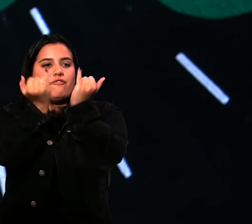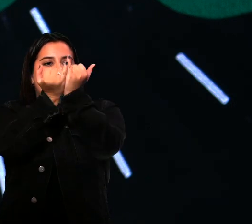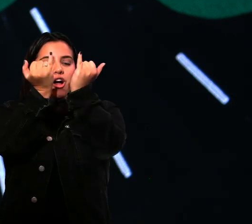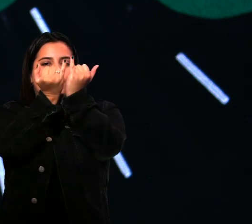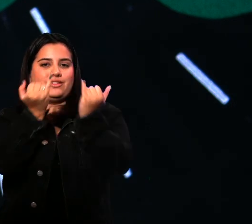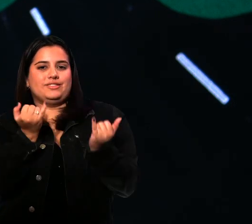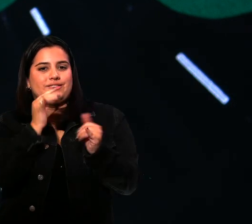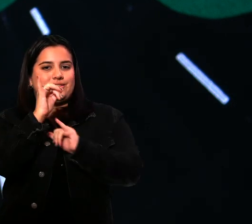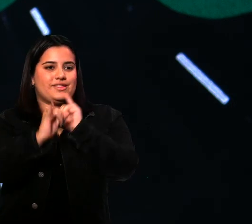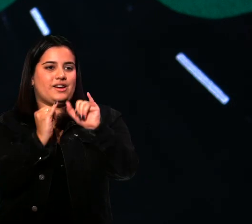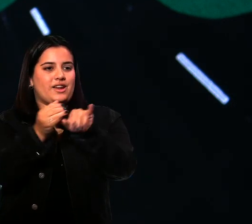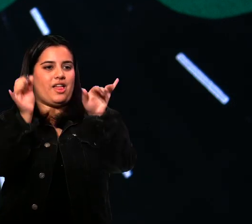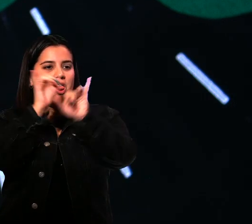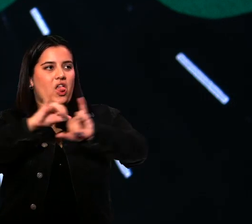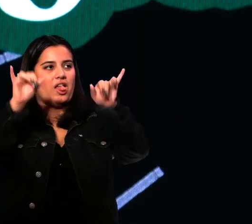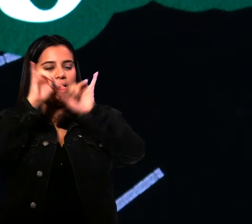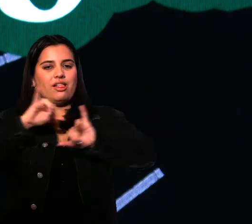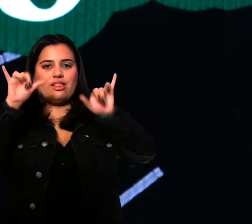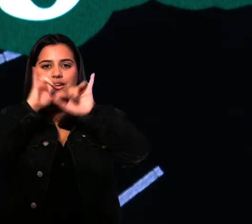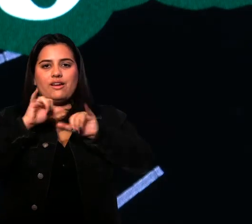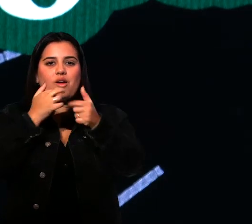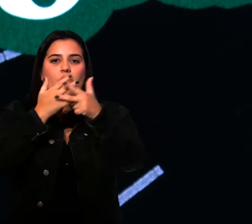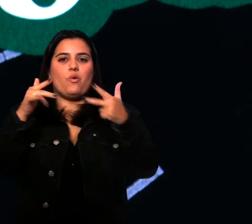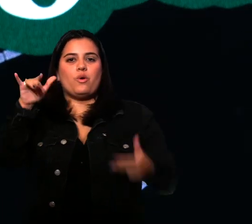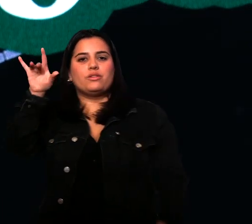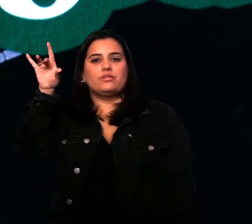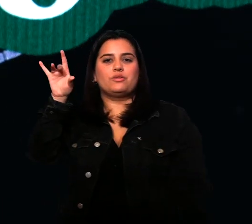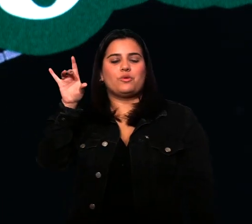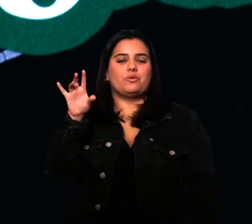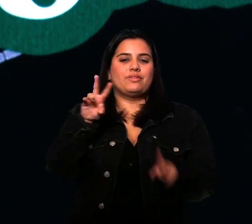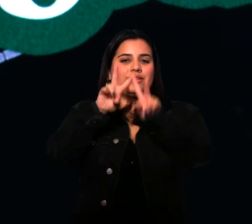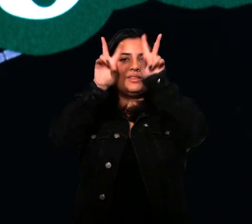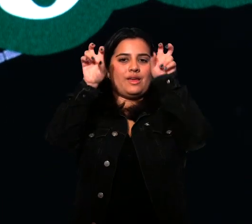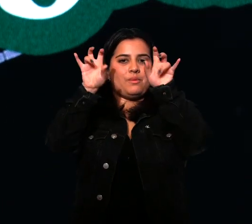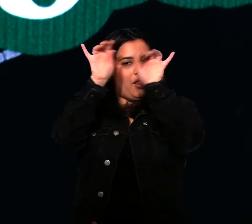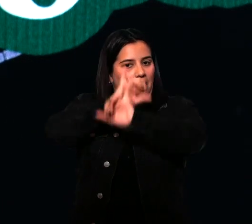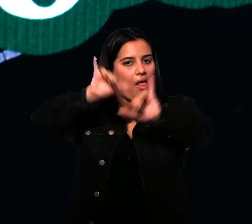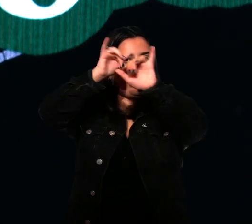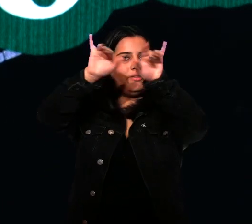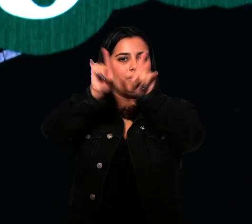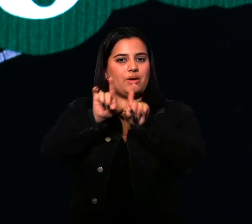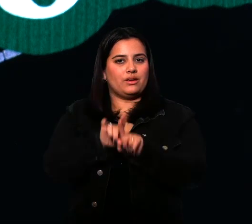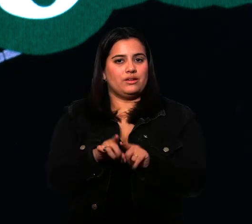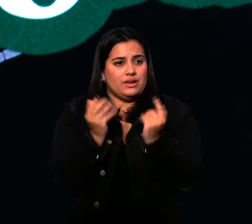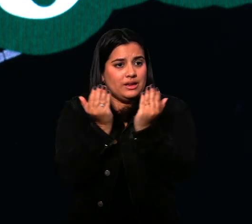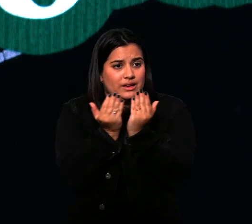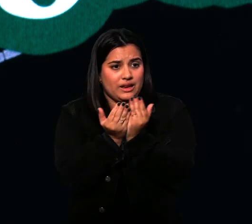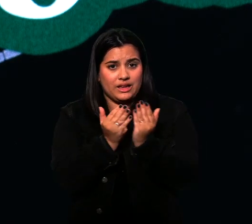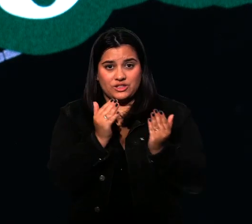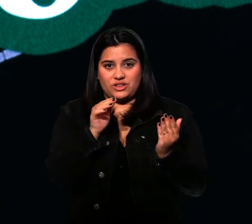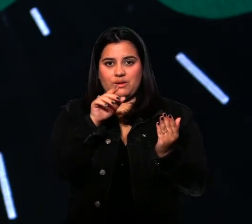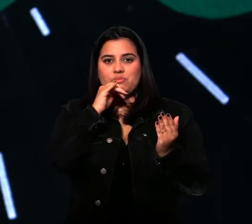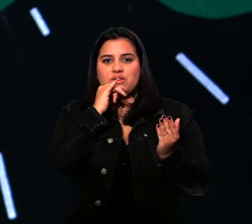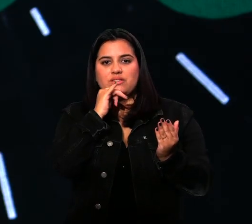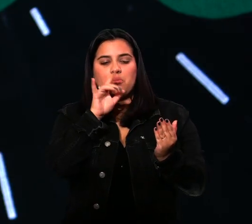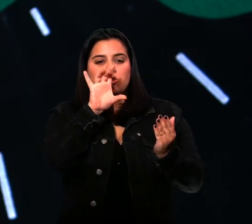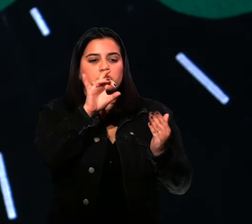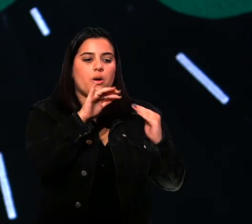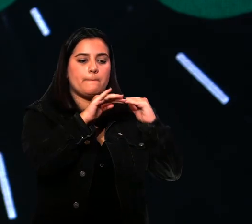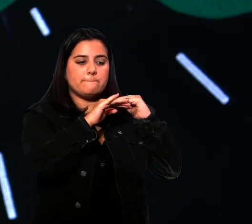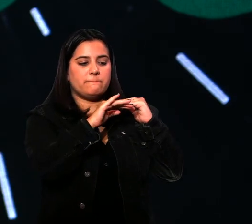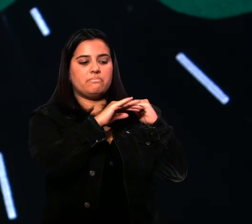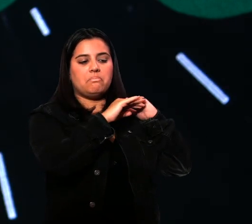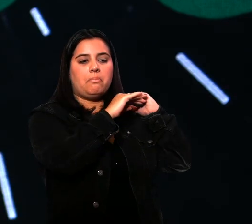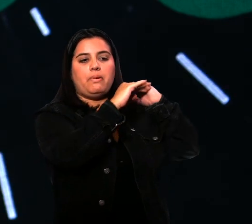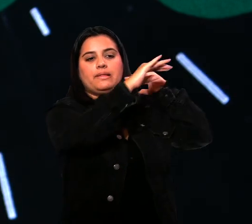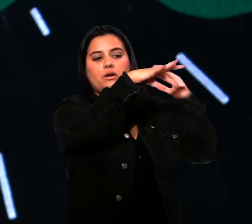por aí afora, ou qualquer outro assunto que está dando ibope em rede social por aí afora. Crente não anda por tendência, crente anda pelo Espírito, meu